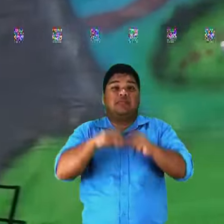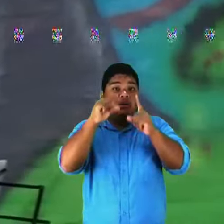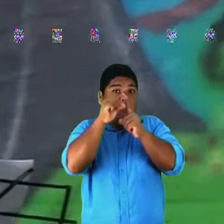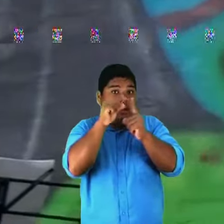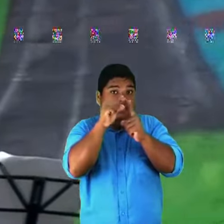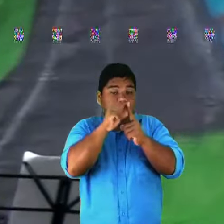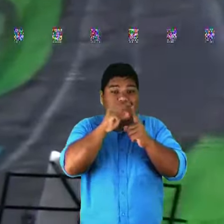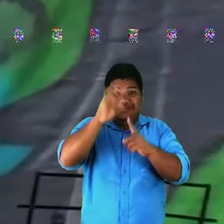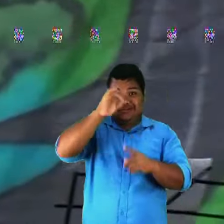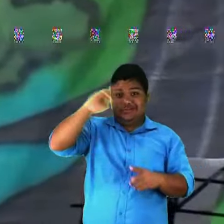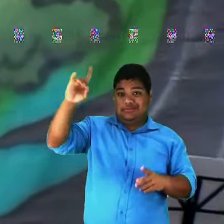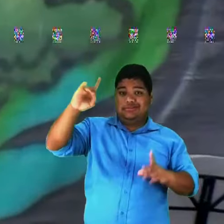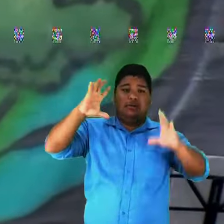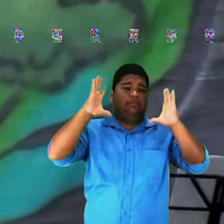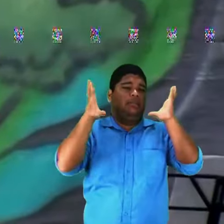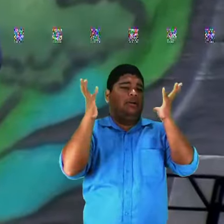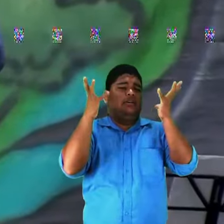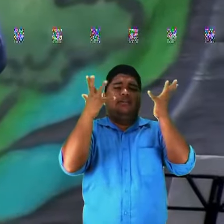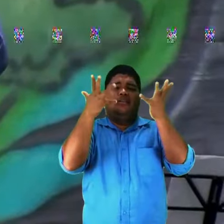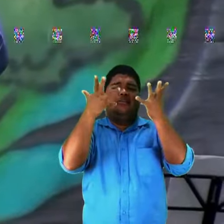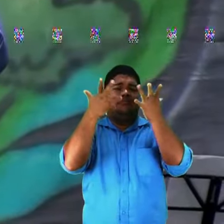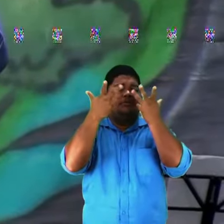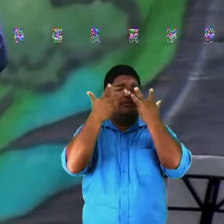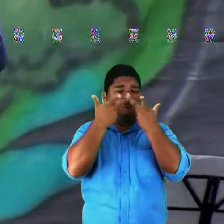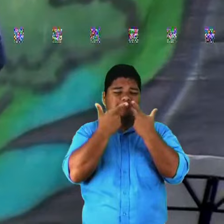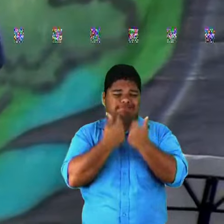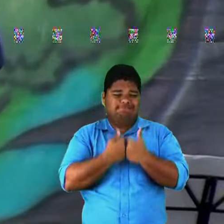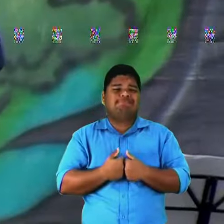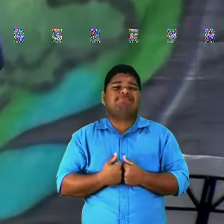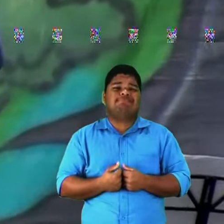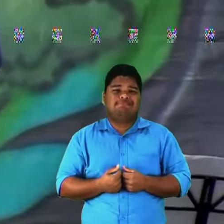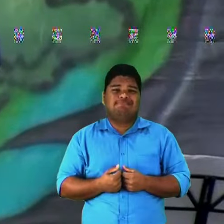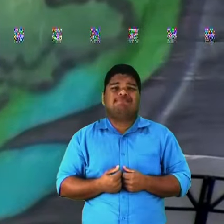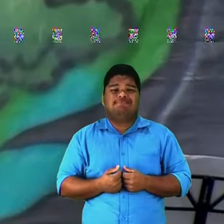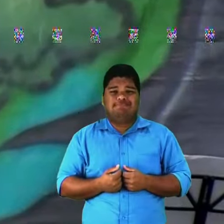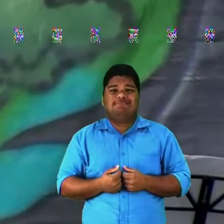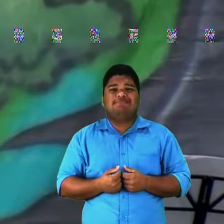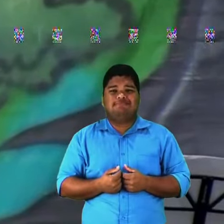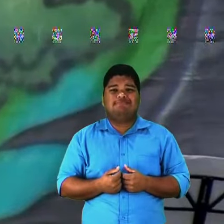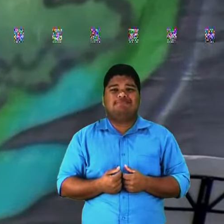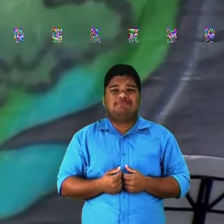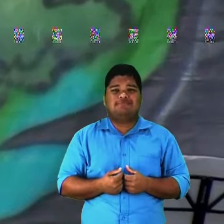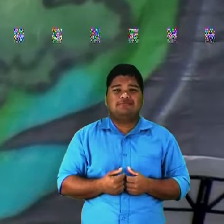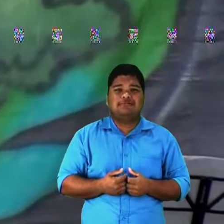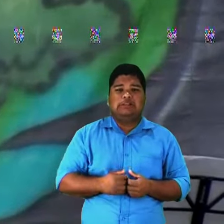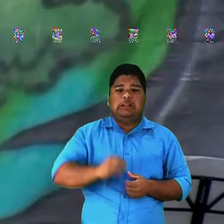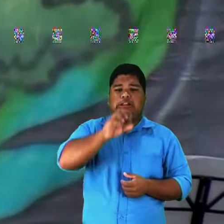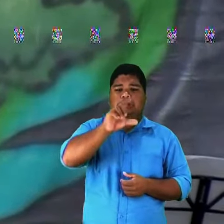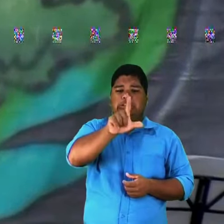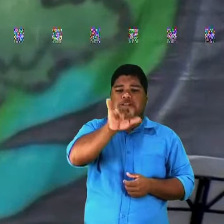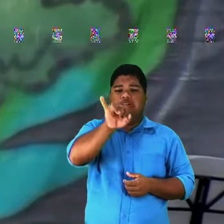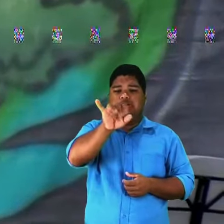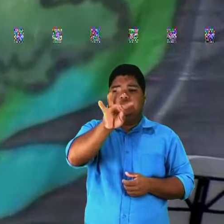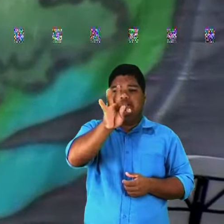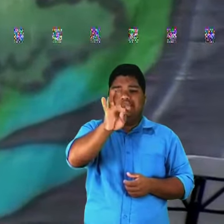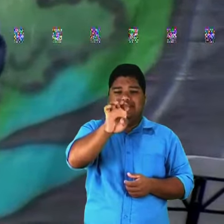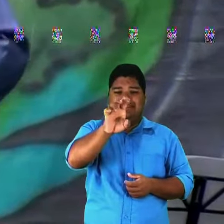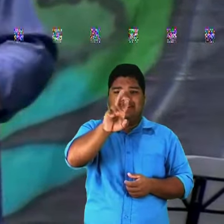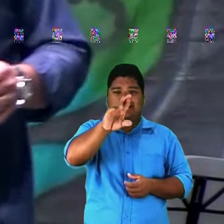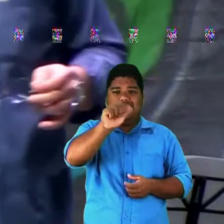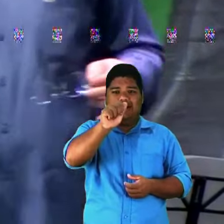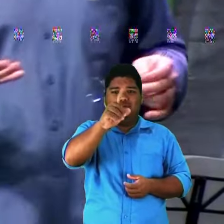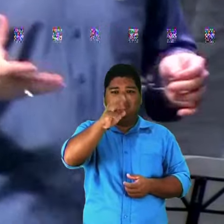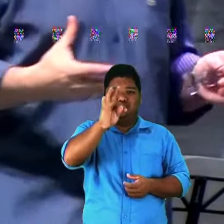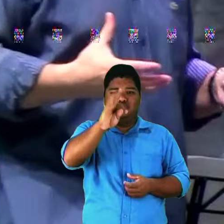é extraordinária. É uma literatura belíssima, muito bem